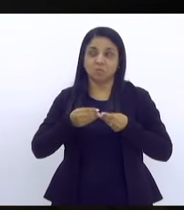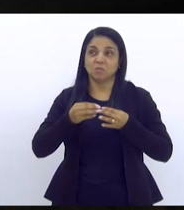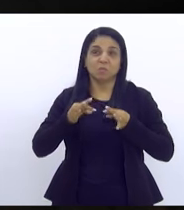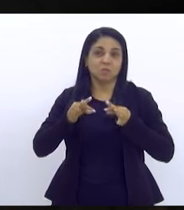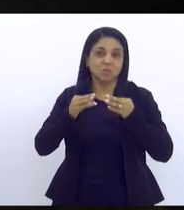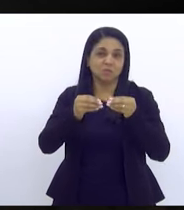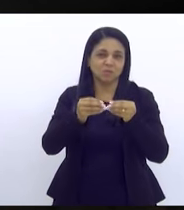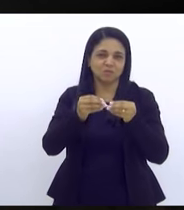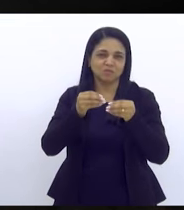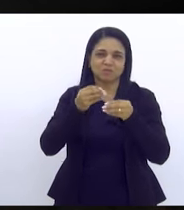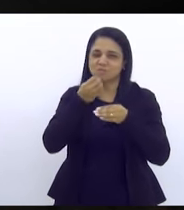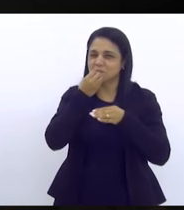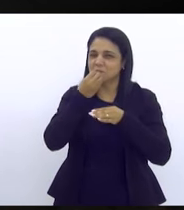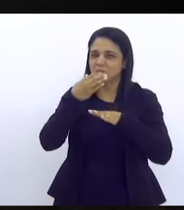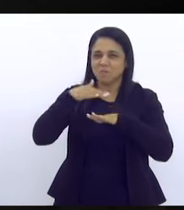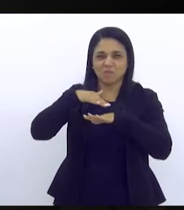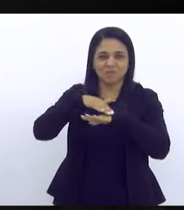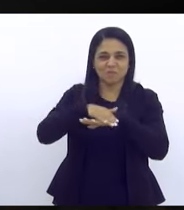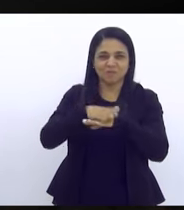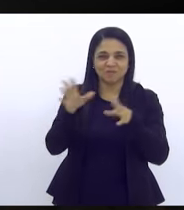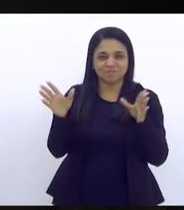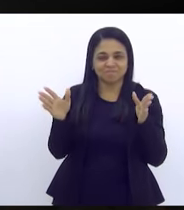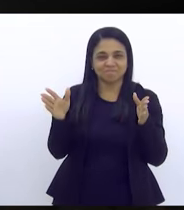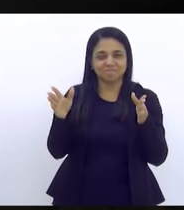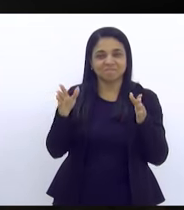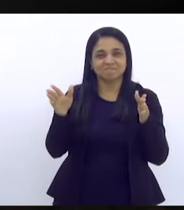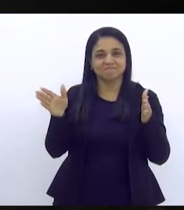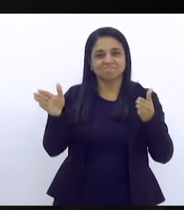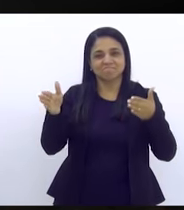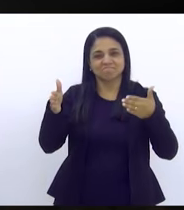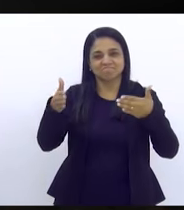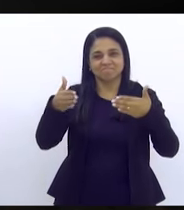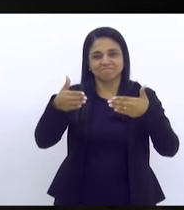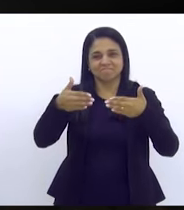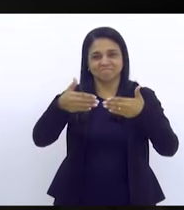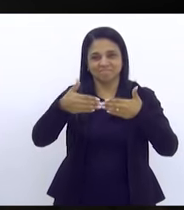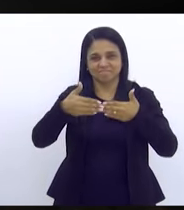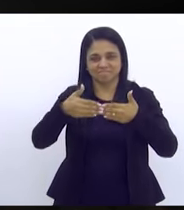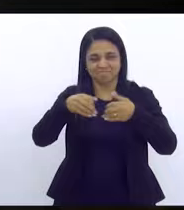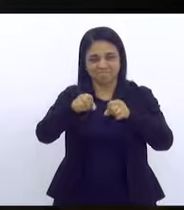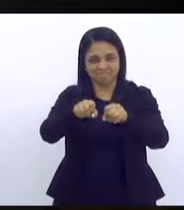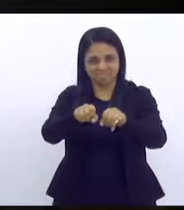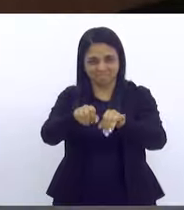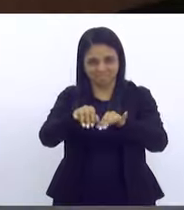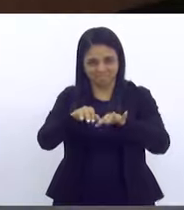uma excelente noite, declaro encerrada essa solenidade.